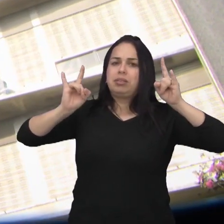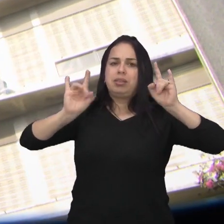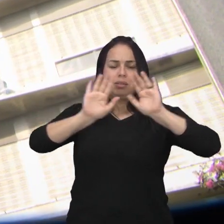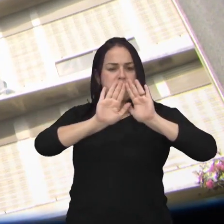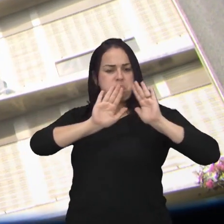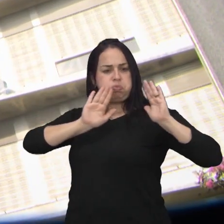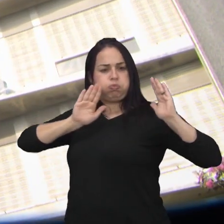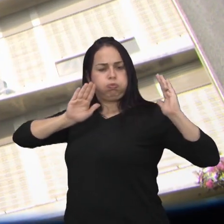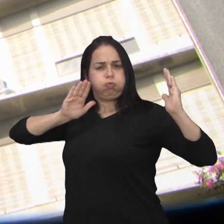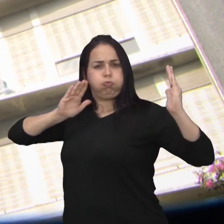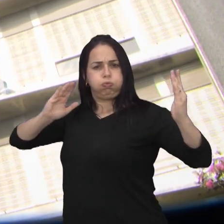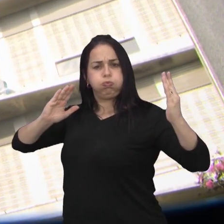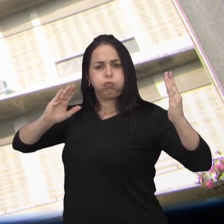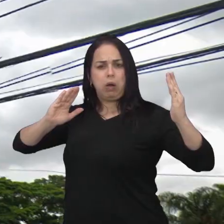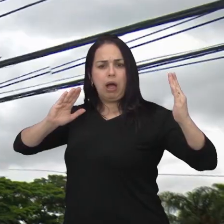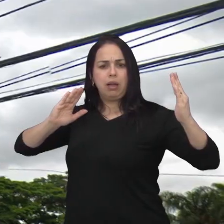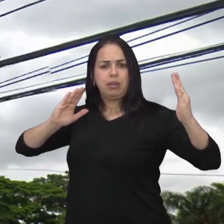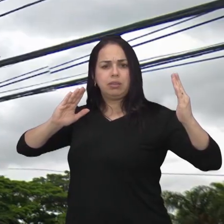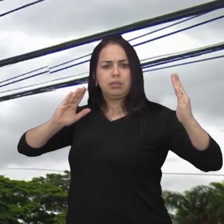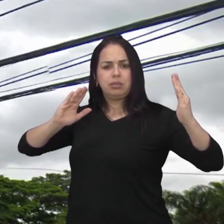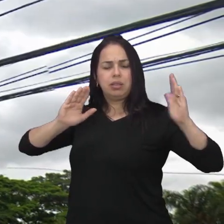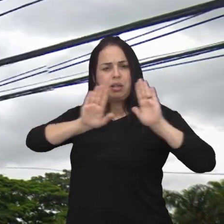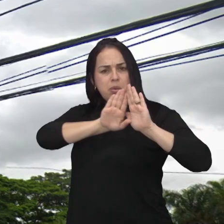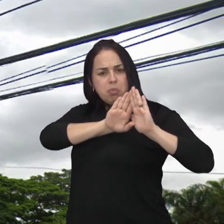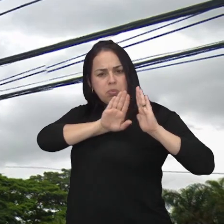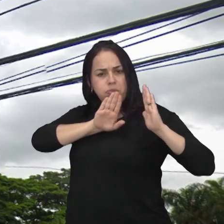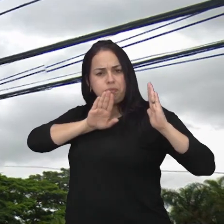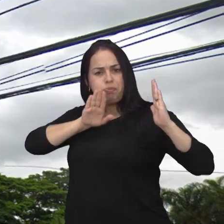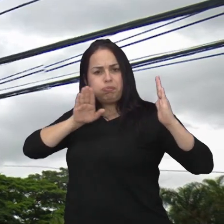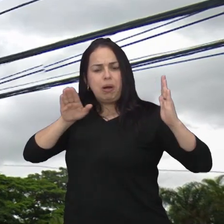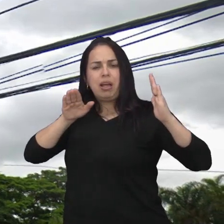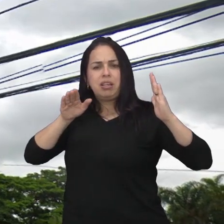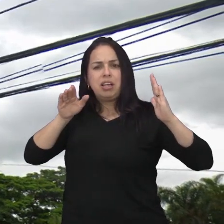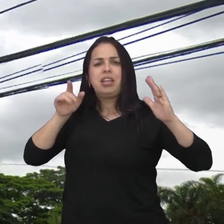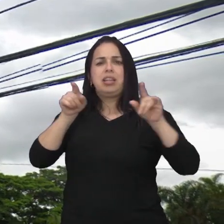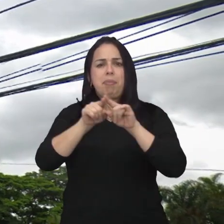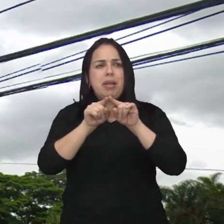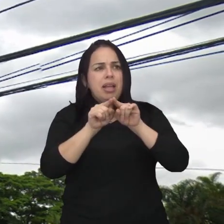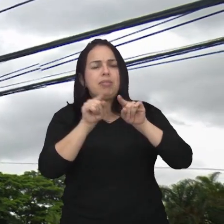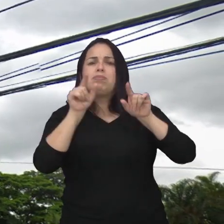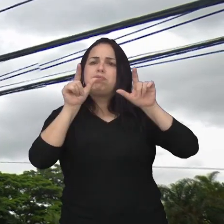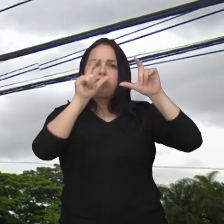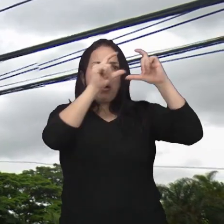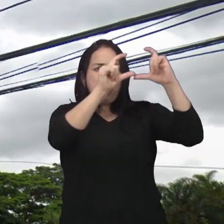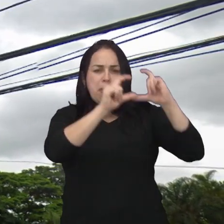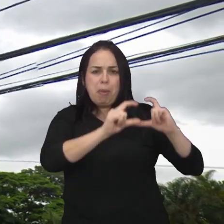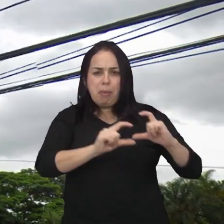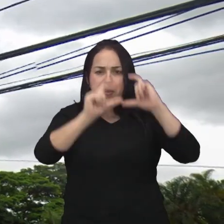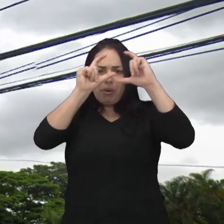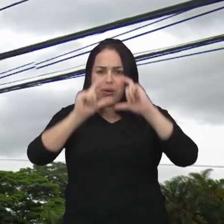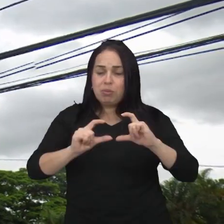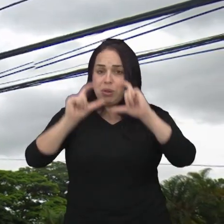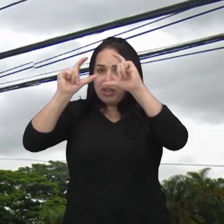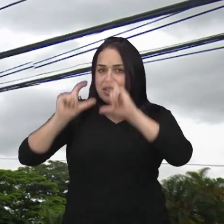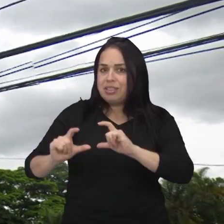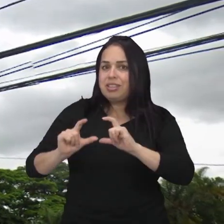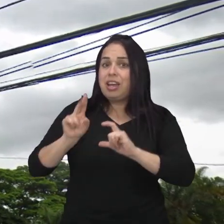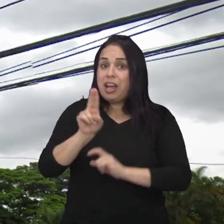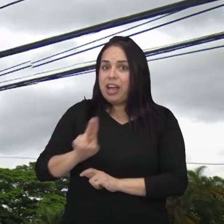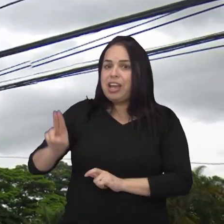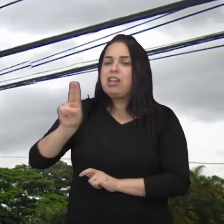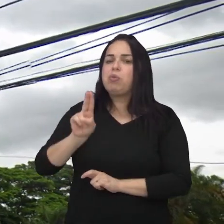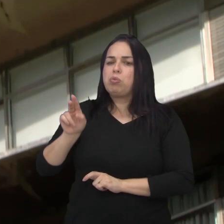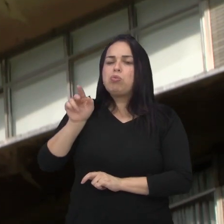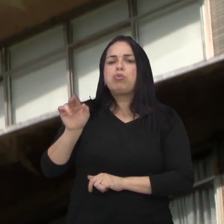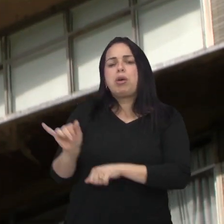pela sua linguagem e tem uma face inteira que é de elementos vazados e, de fato, ele usa um conceito que é chamado de